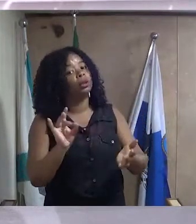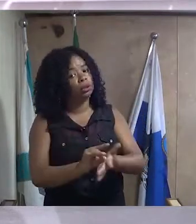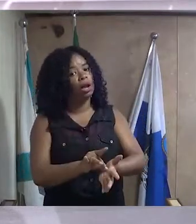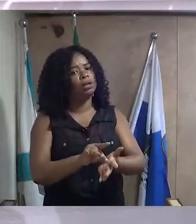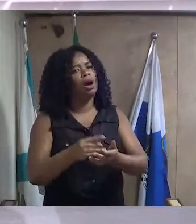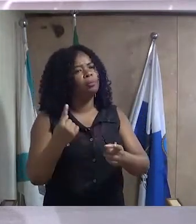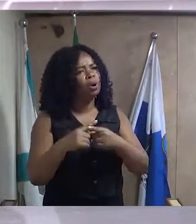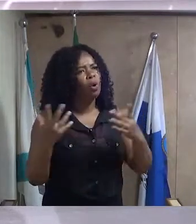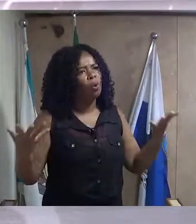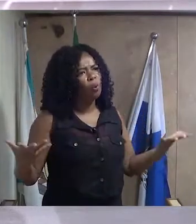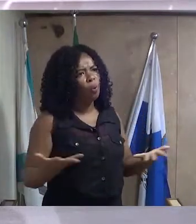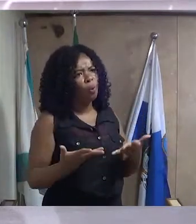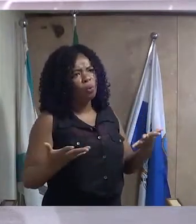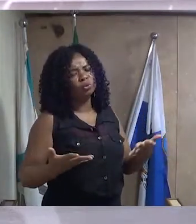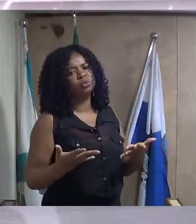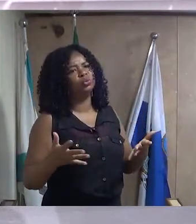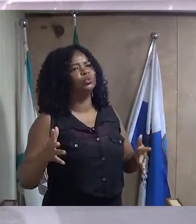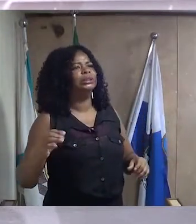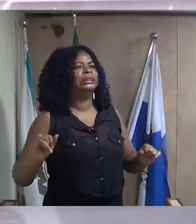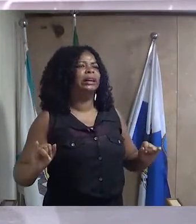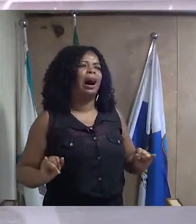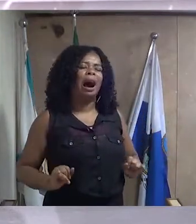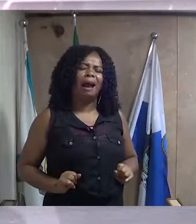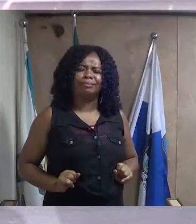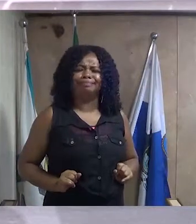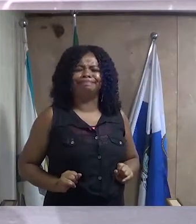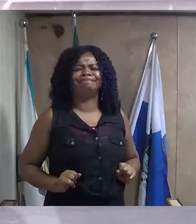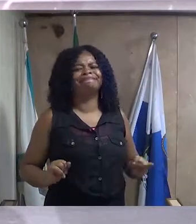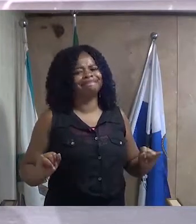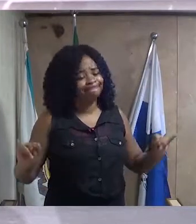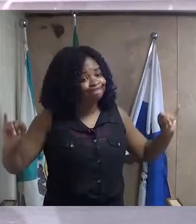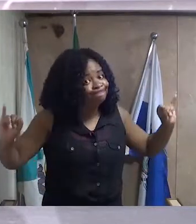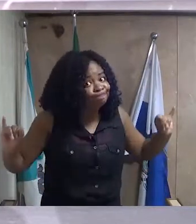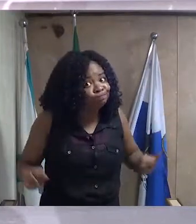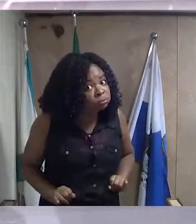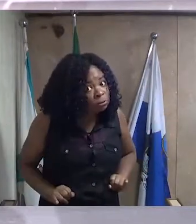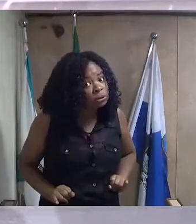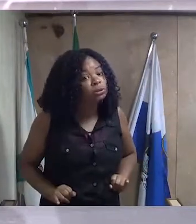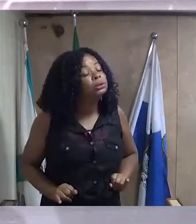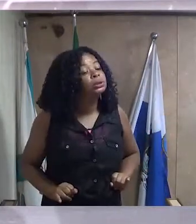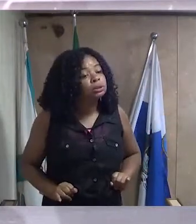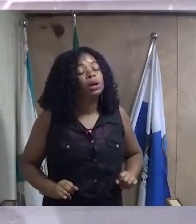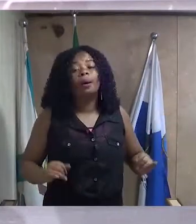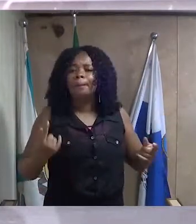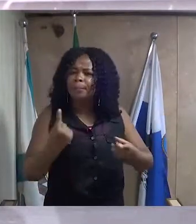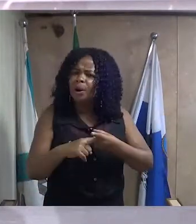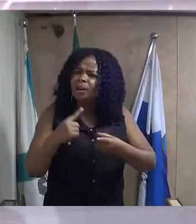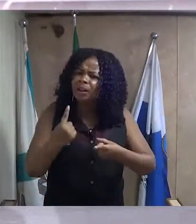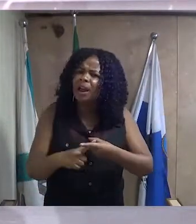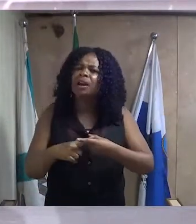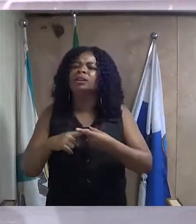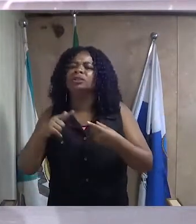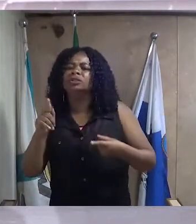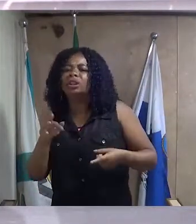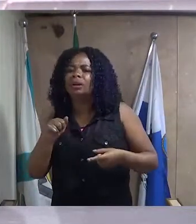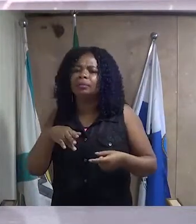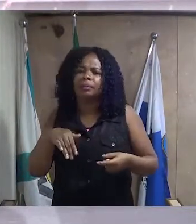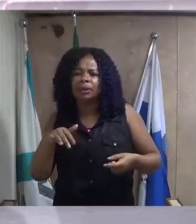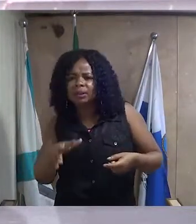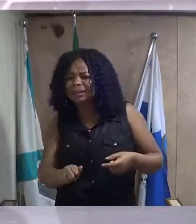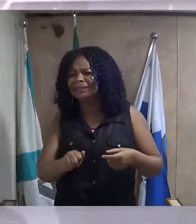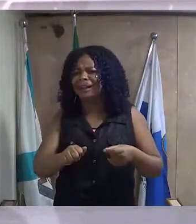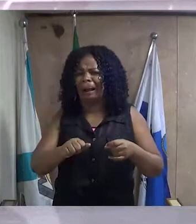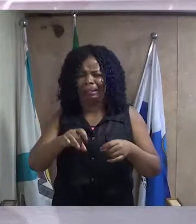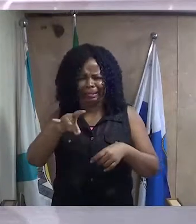o sofrimento ele é muito grande. Porque hoje o sofrimento é a germina, é a